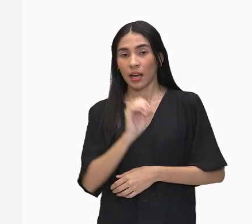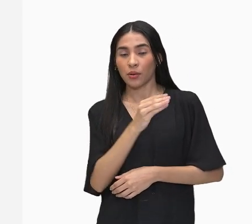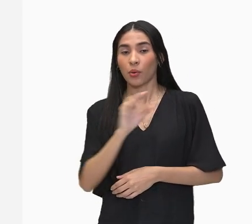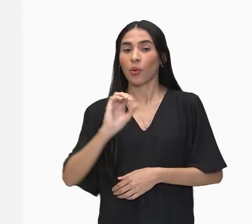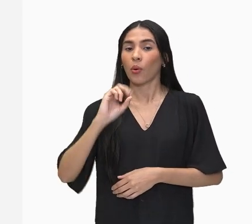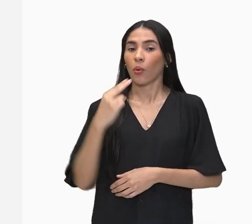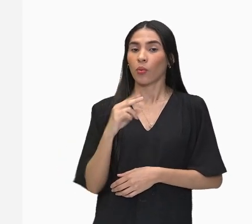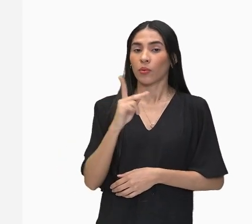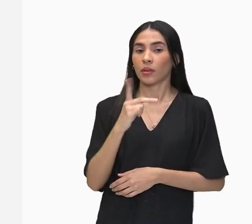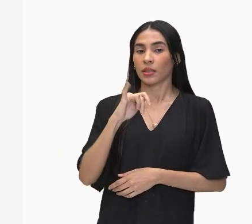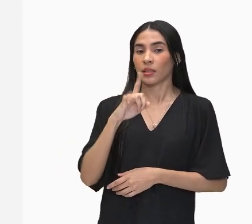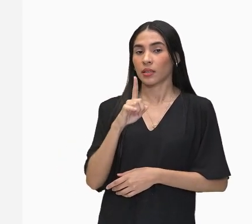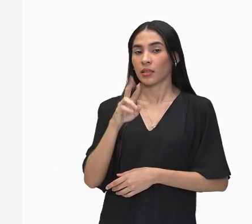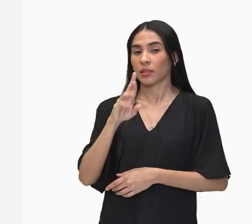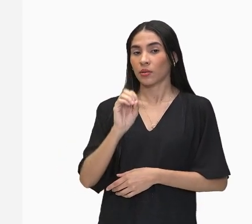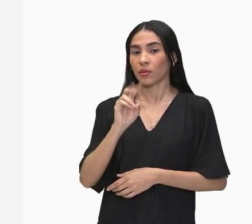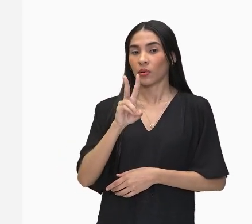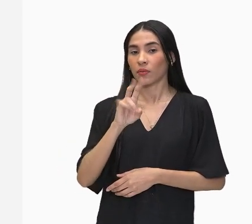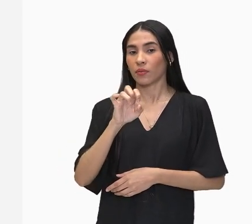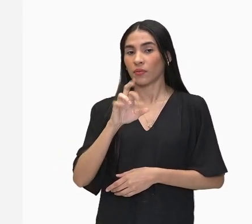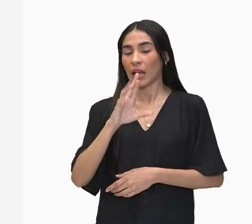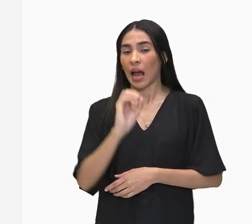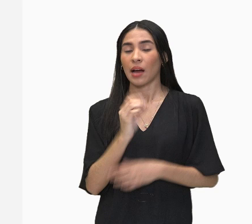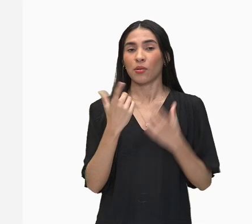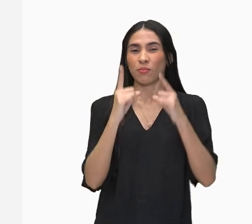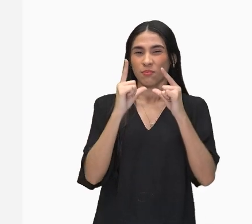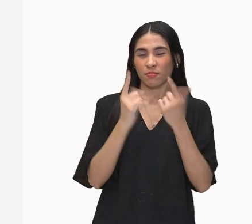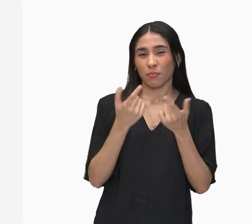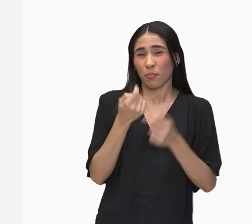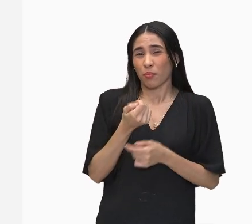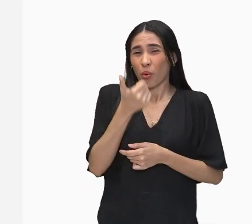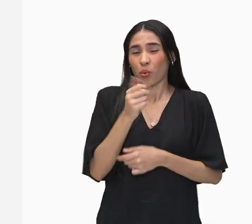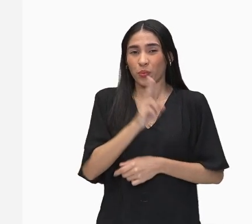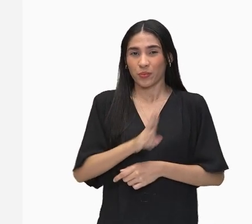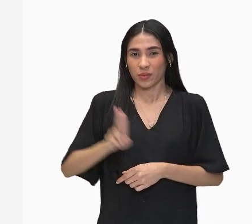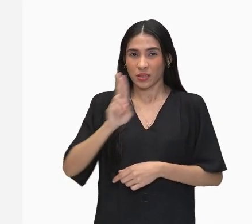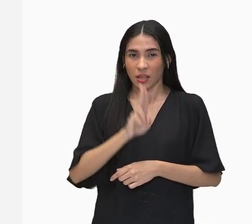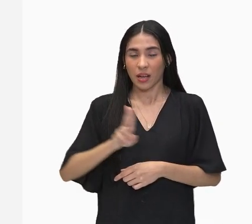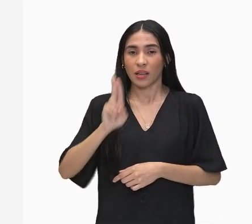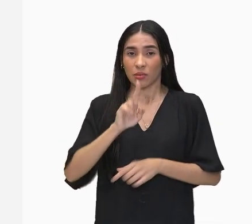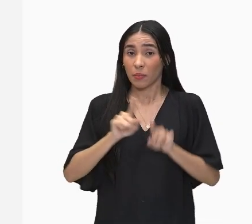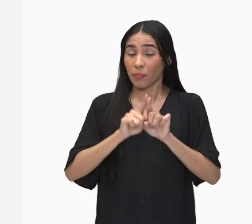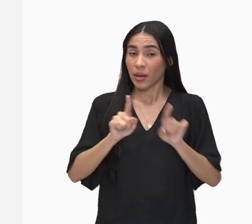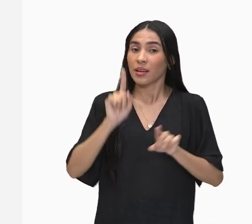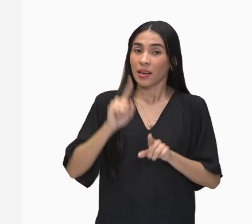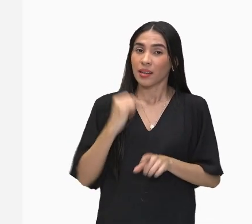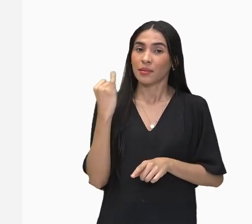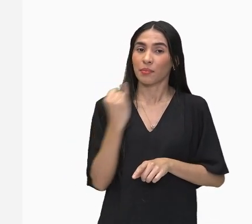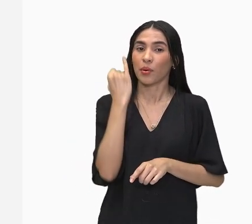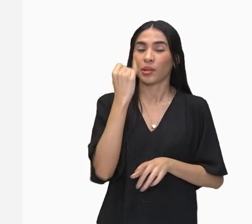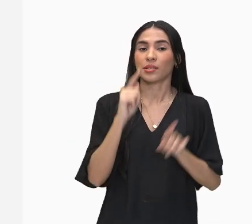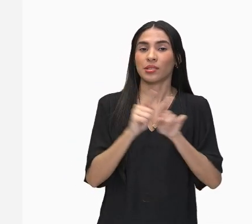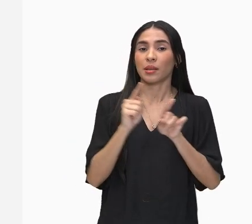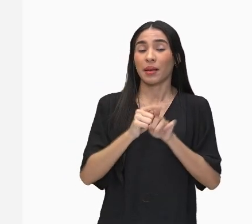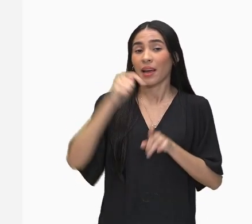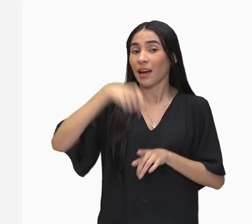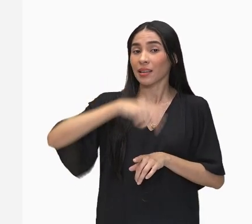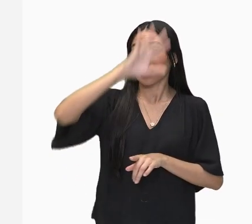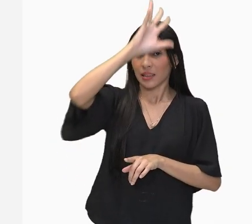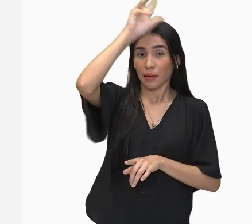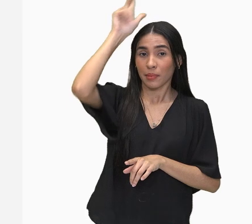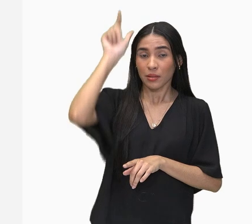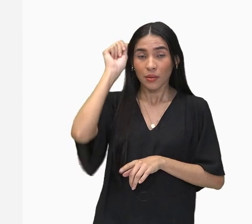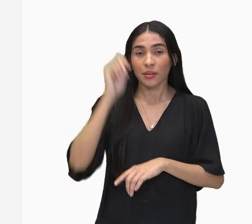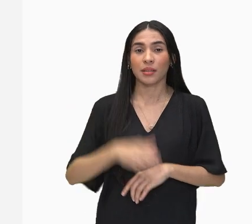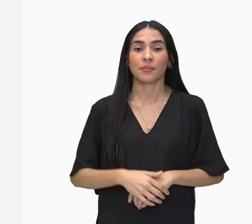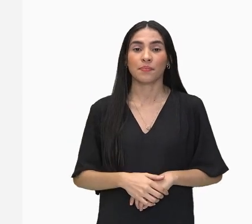de passageiro, ele é menos desenvolvido, mas é essencial, por exemplo, na Amazônia, que é um